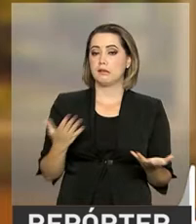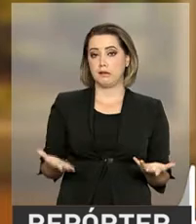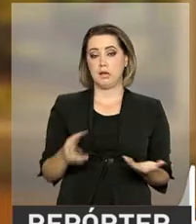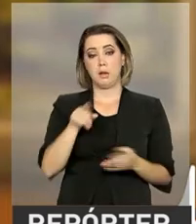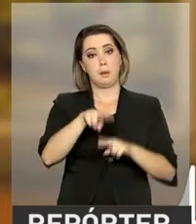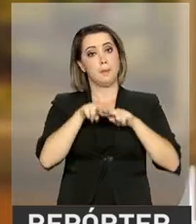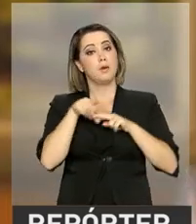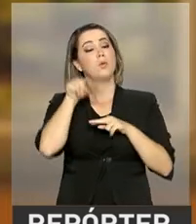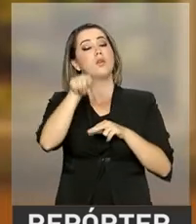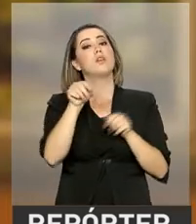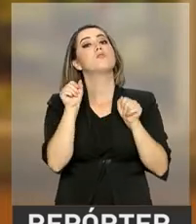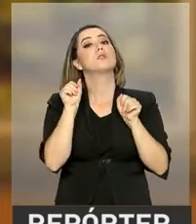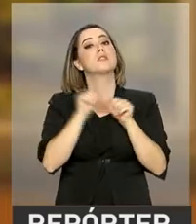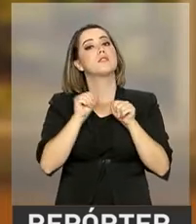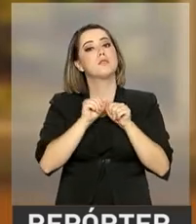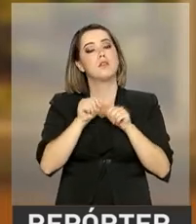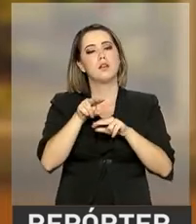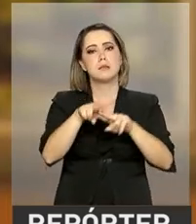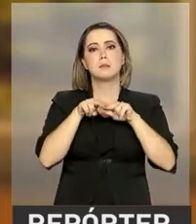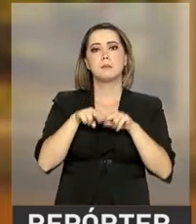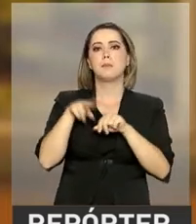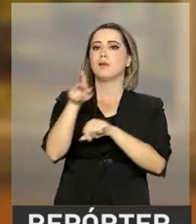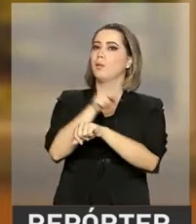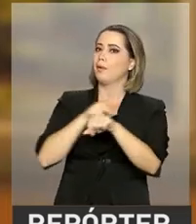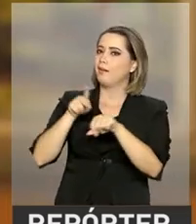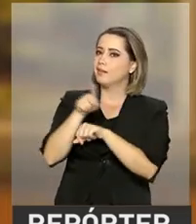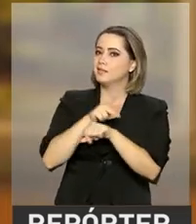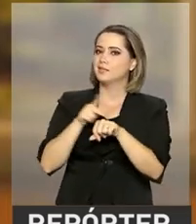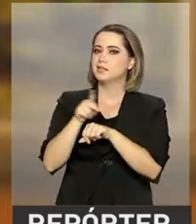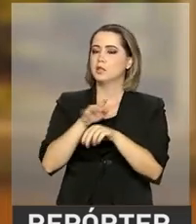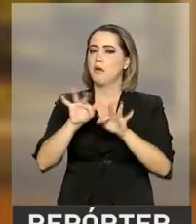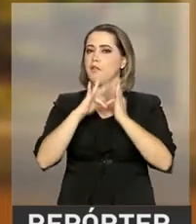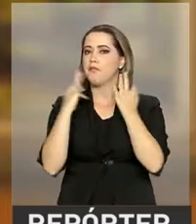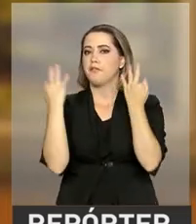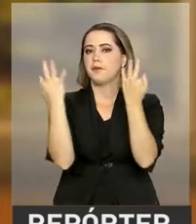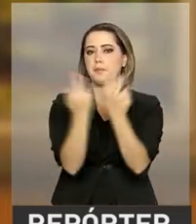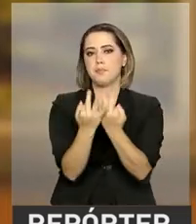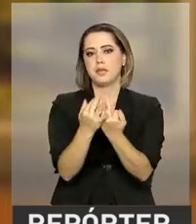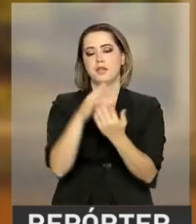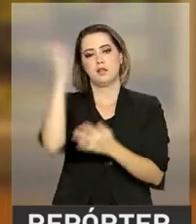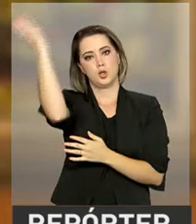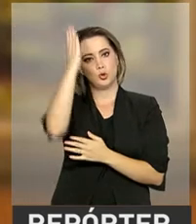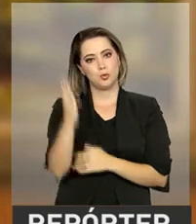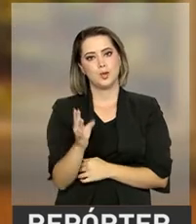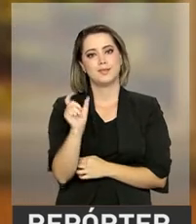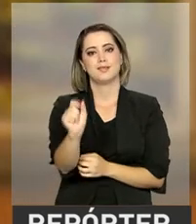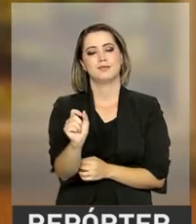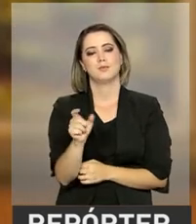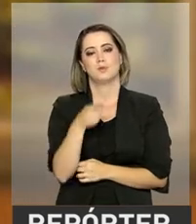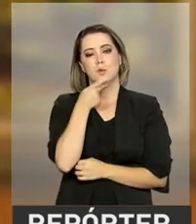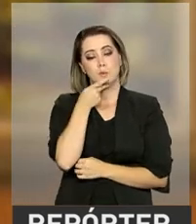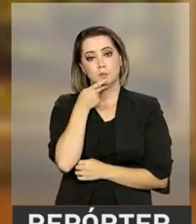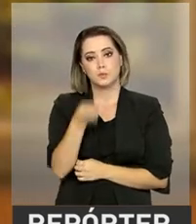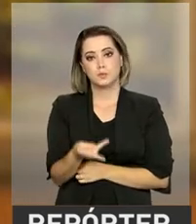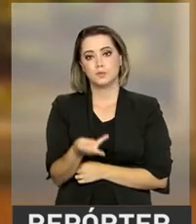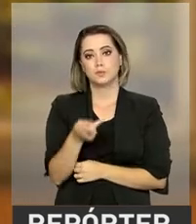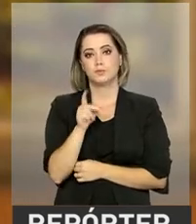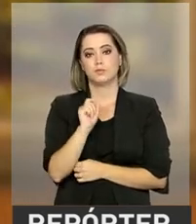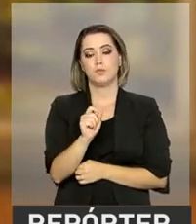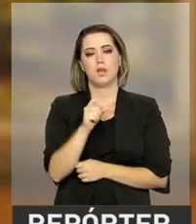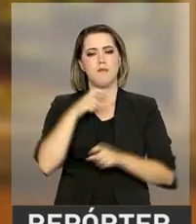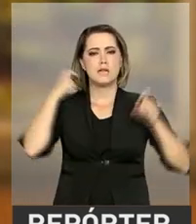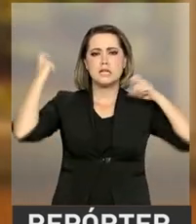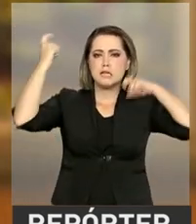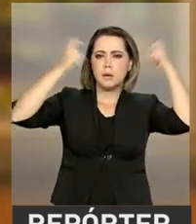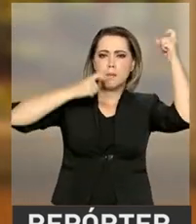pelo que você faz pelo país, pela família brasileira, e dizer que a